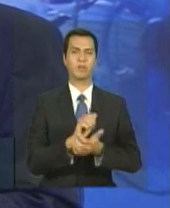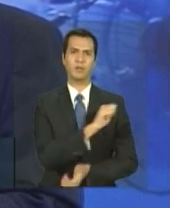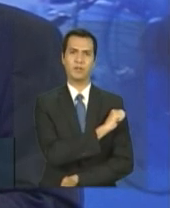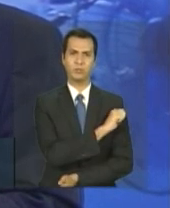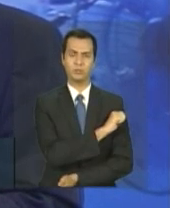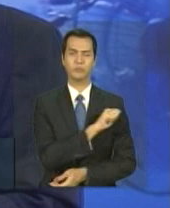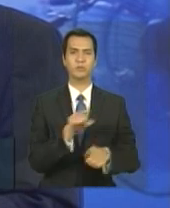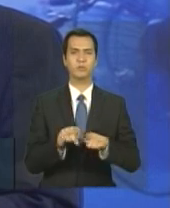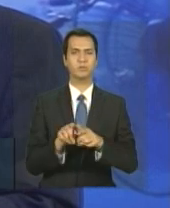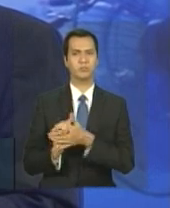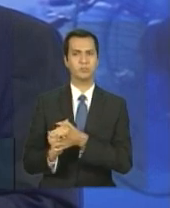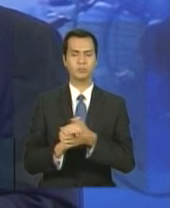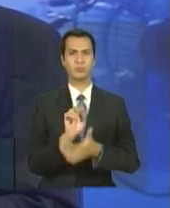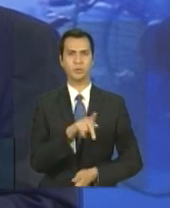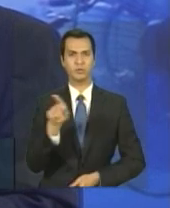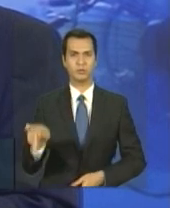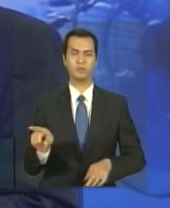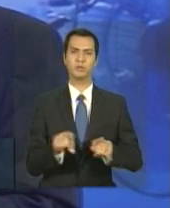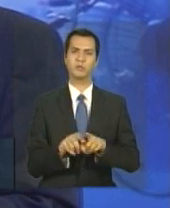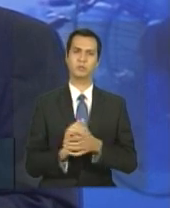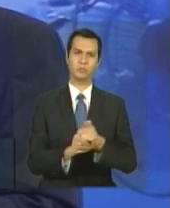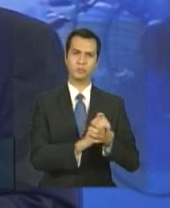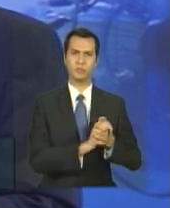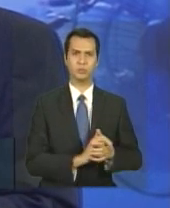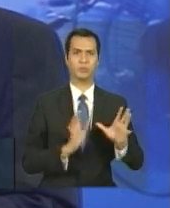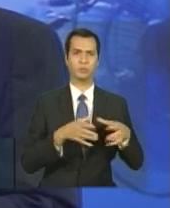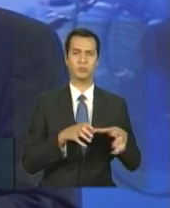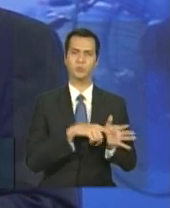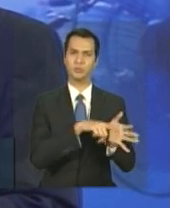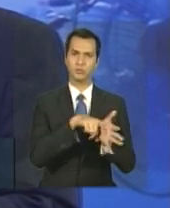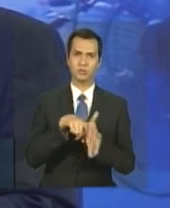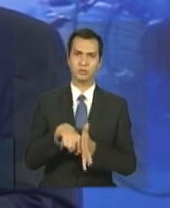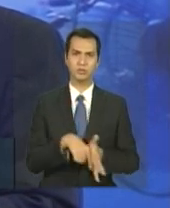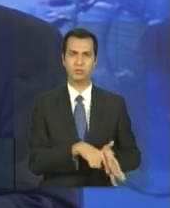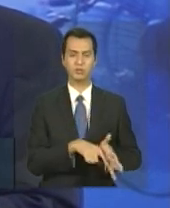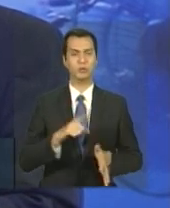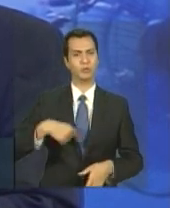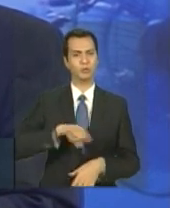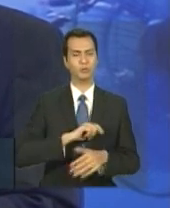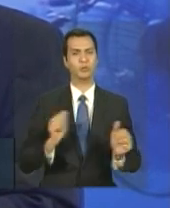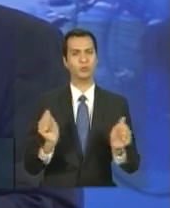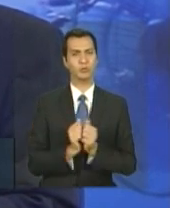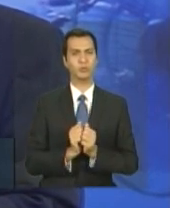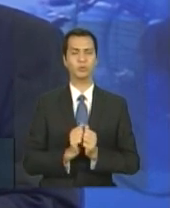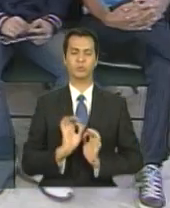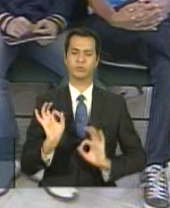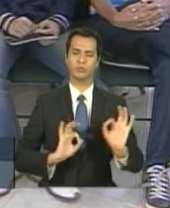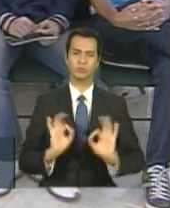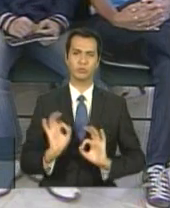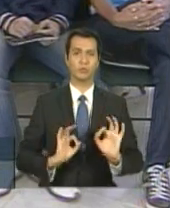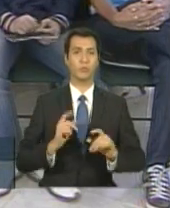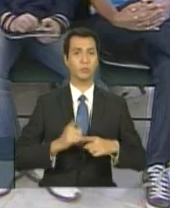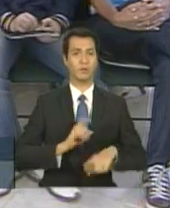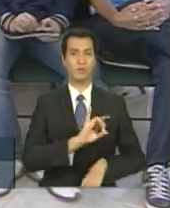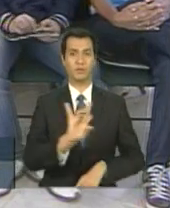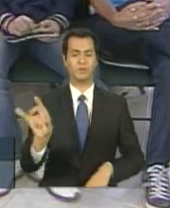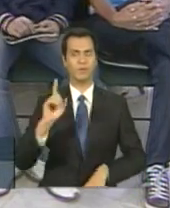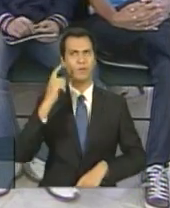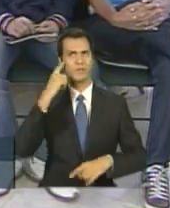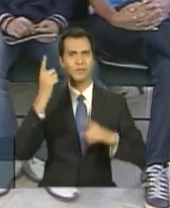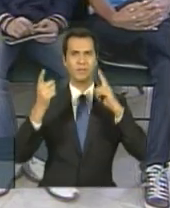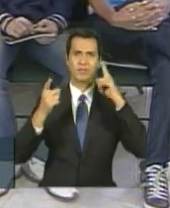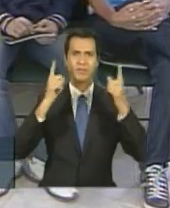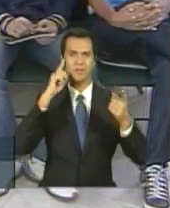e pesquisadores que ajudaram a construir conosco essa brilhante história. São eles que, com suas ideias,